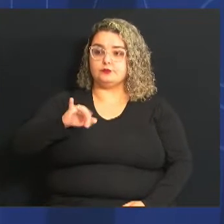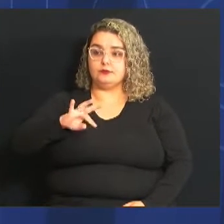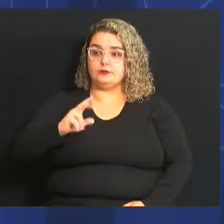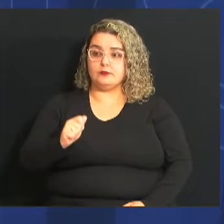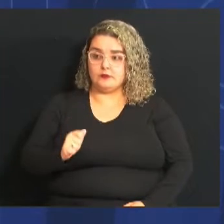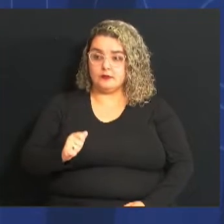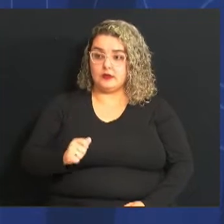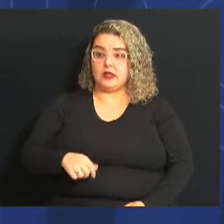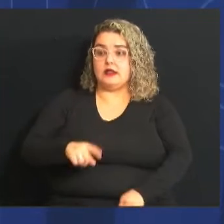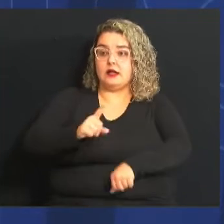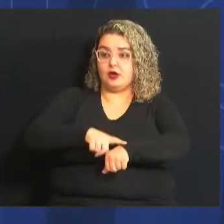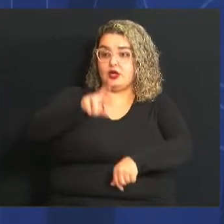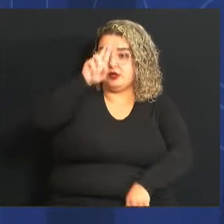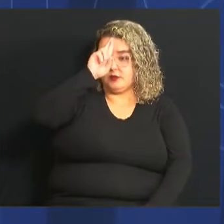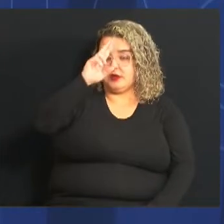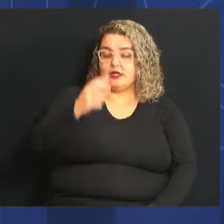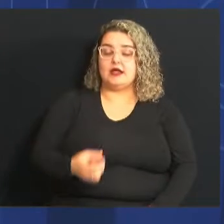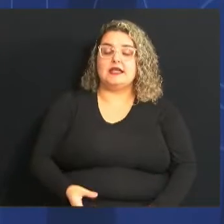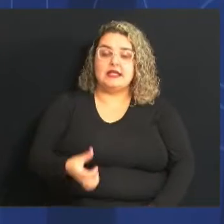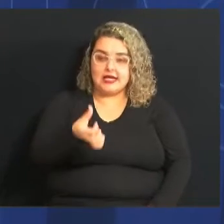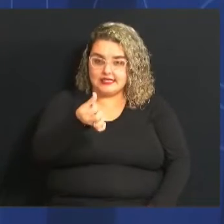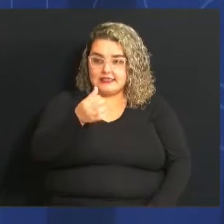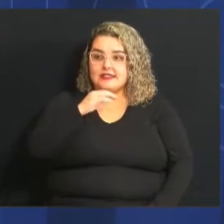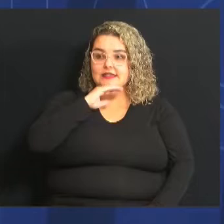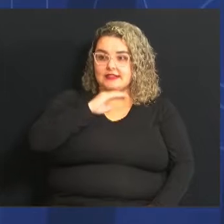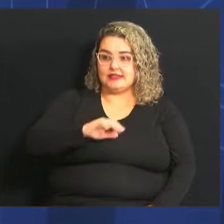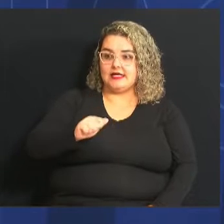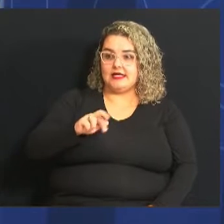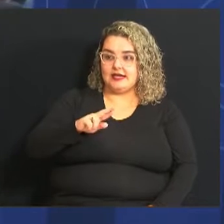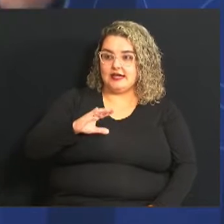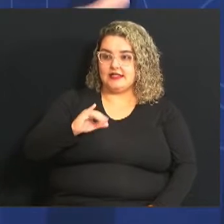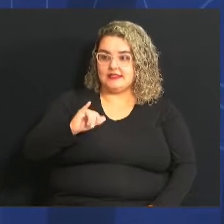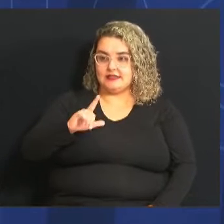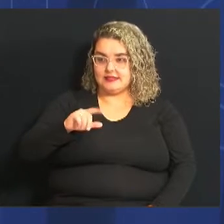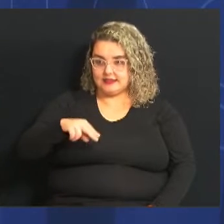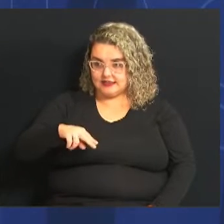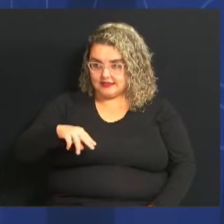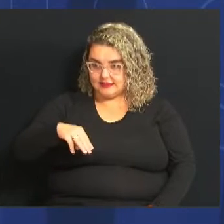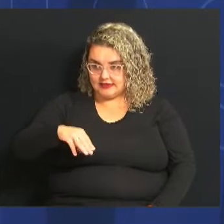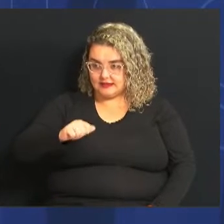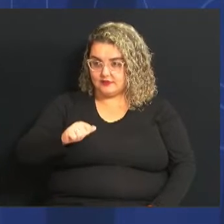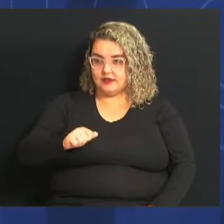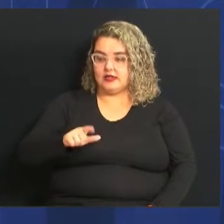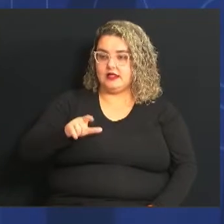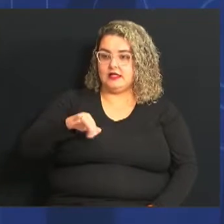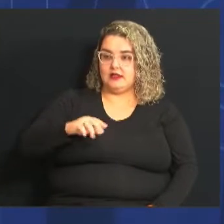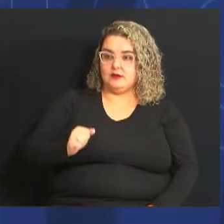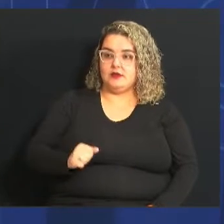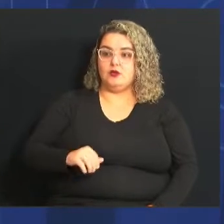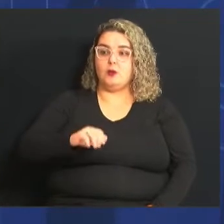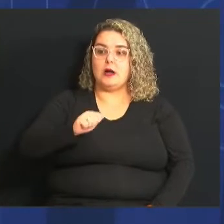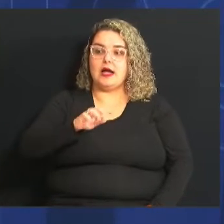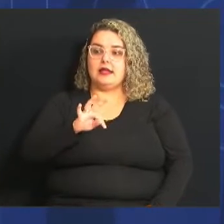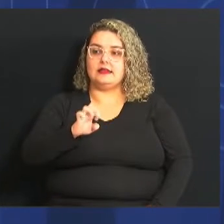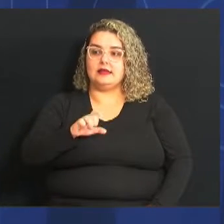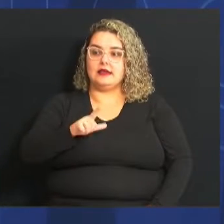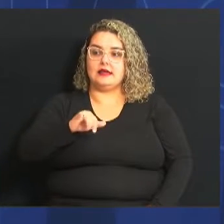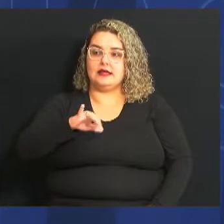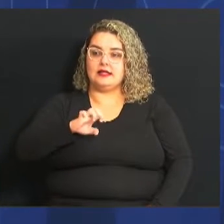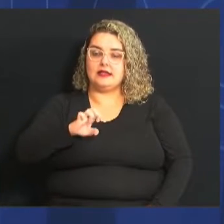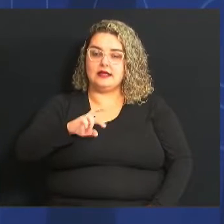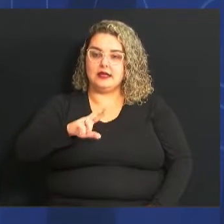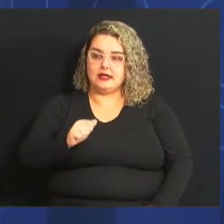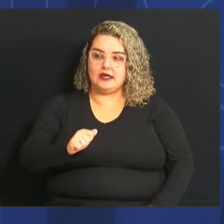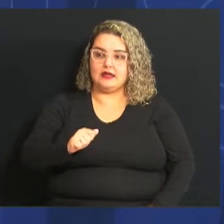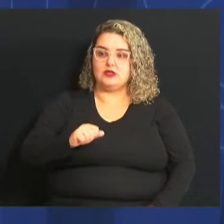almoço. E às 6 horas da tarde, com Arcília Lima, do Ateliê Soma, e o Chum Seringueira. E